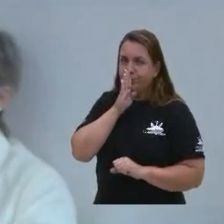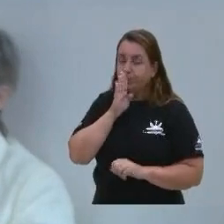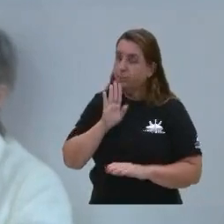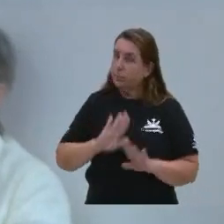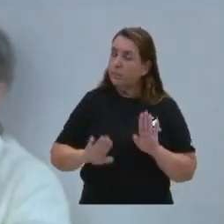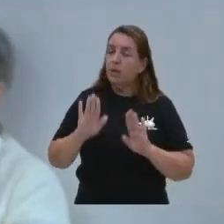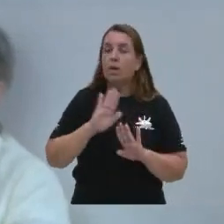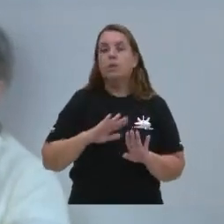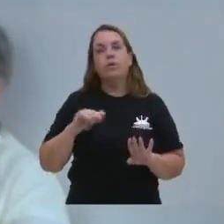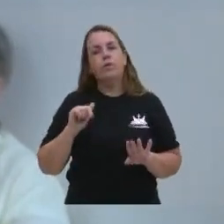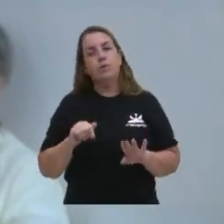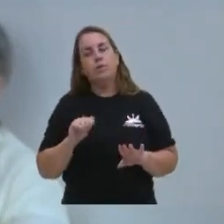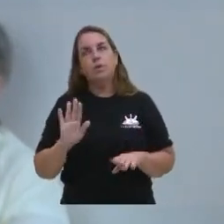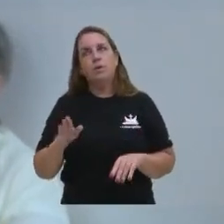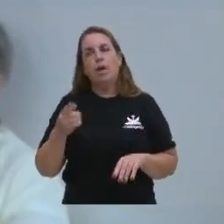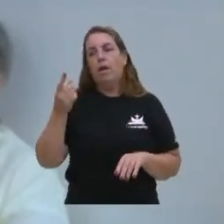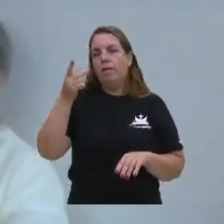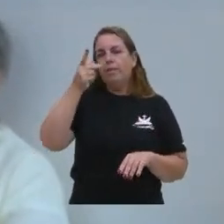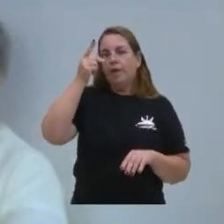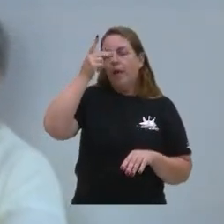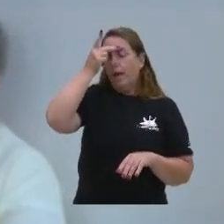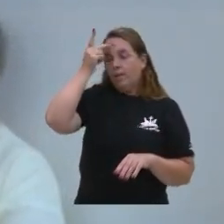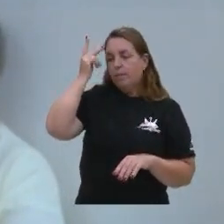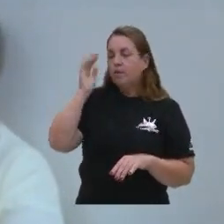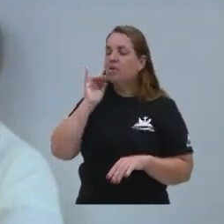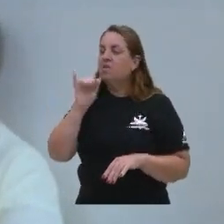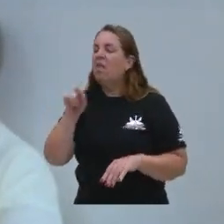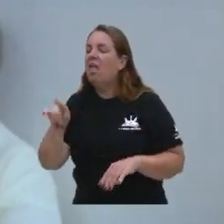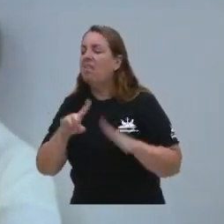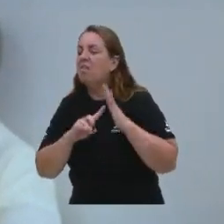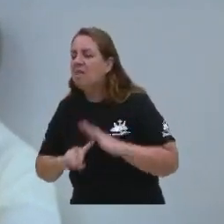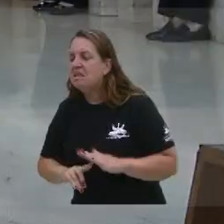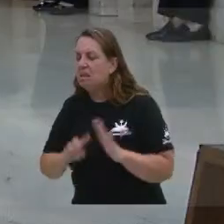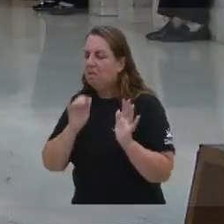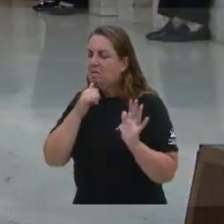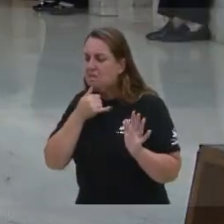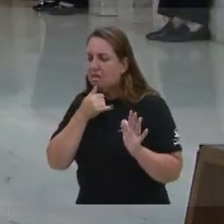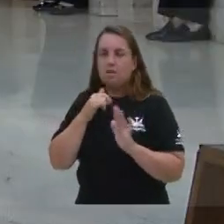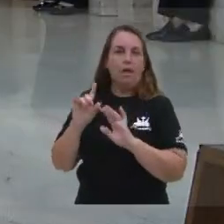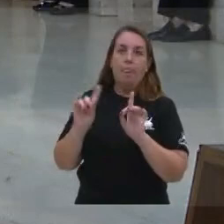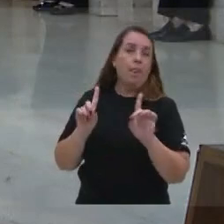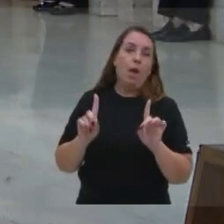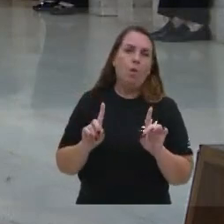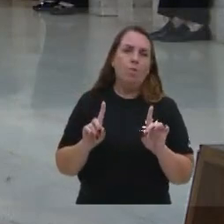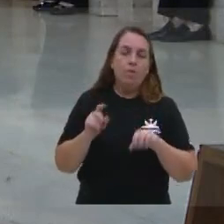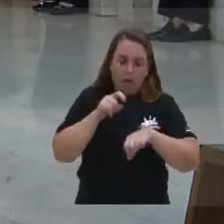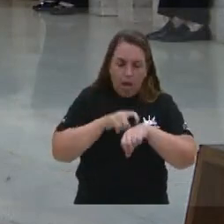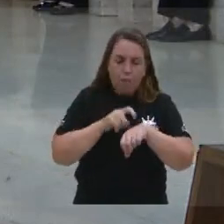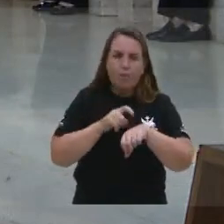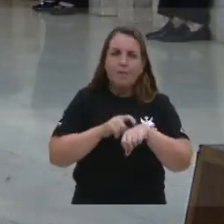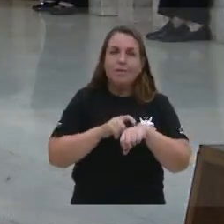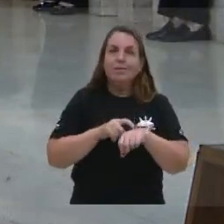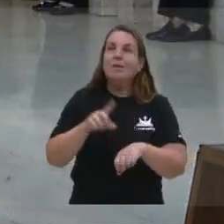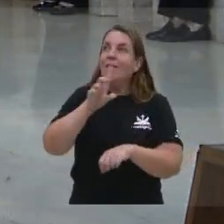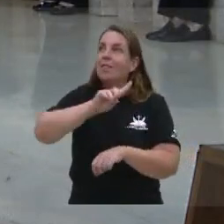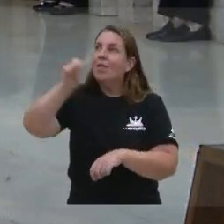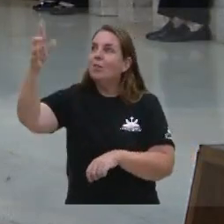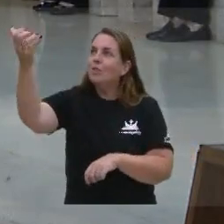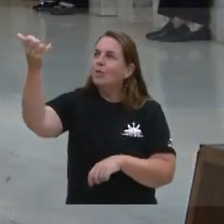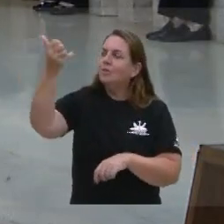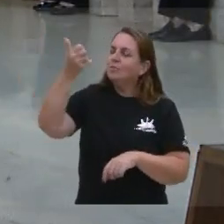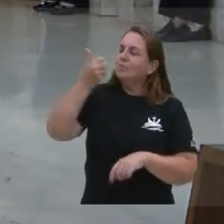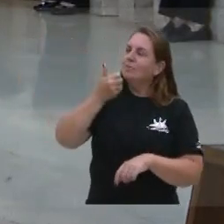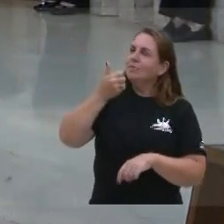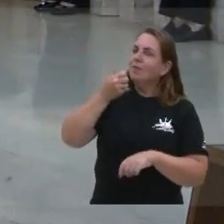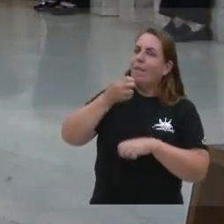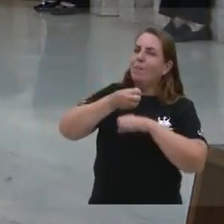Às vezes isso é tido até como uma depressão, uma tristeza, mas não. É a hora que Deus fala, falou na madrugada.